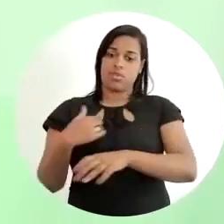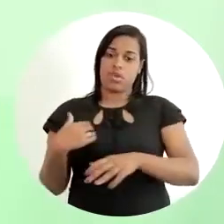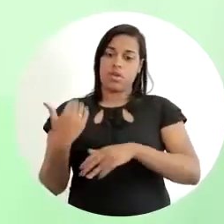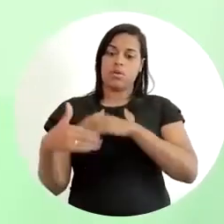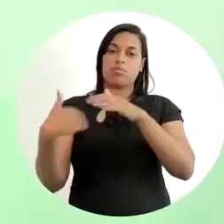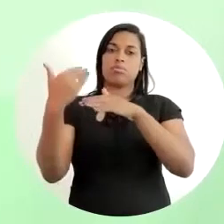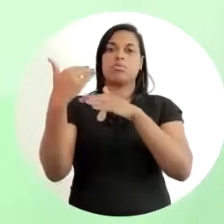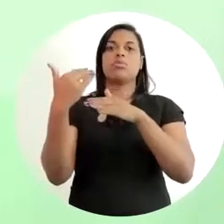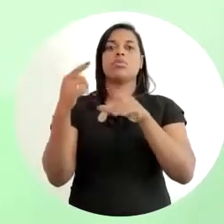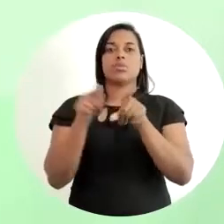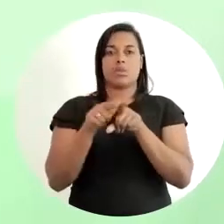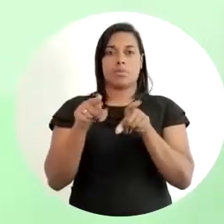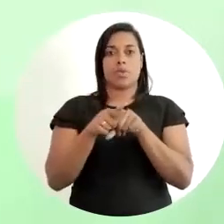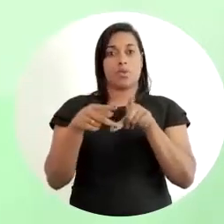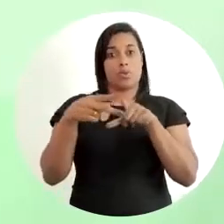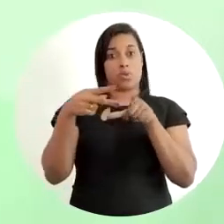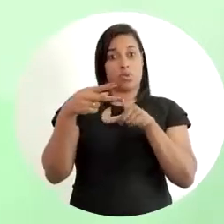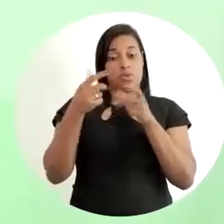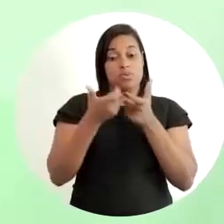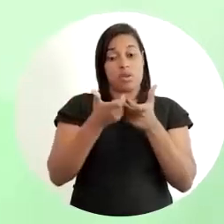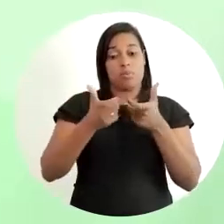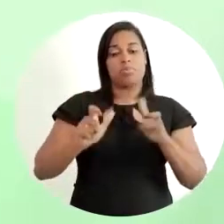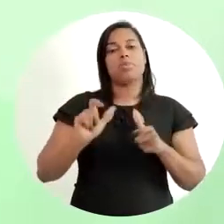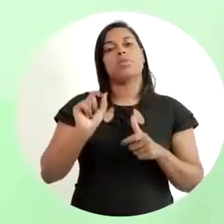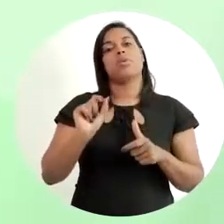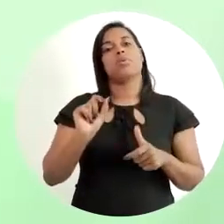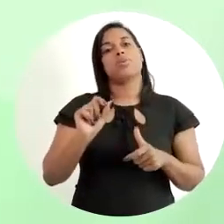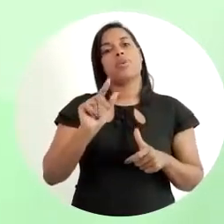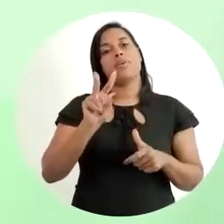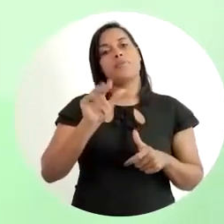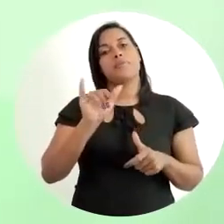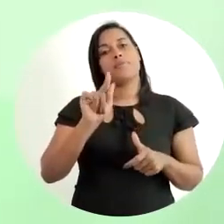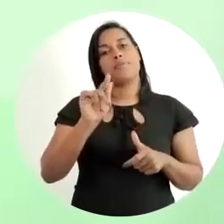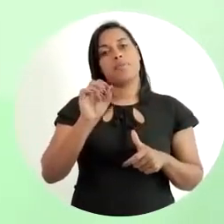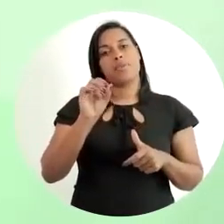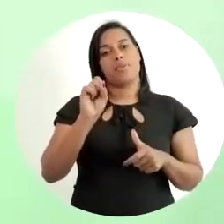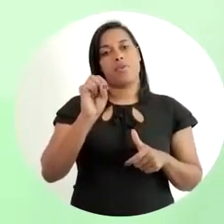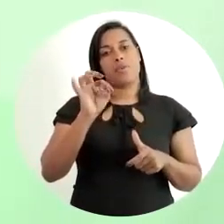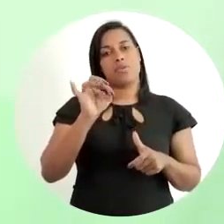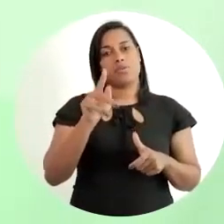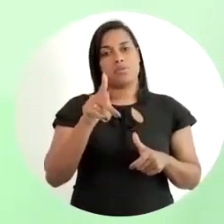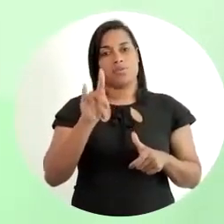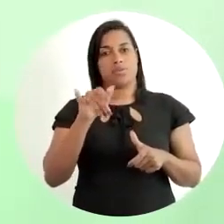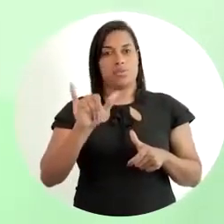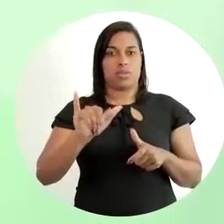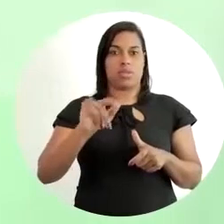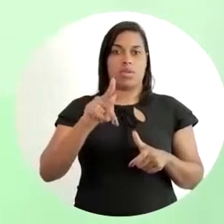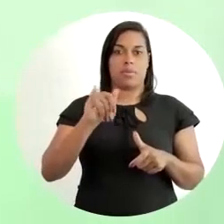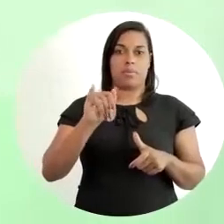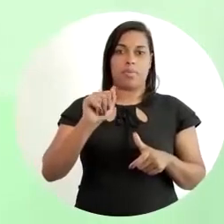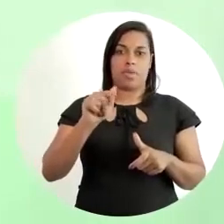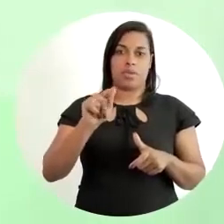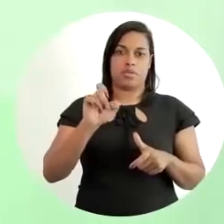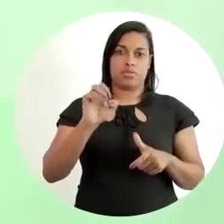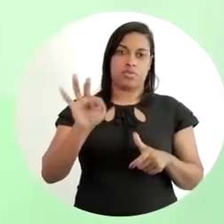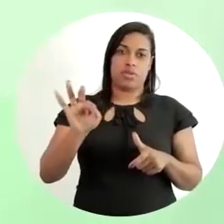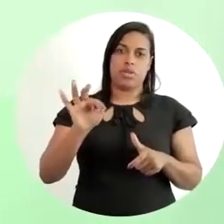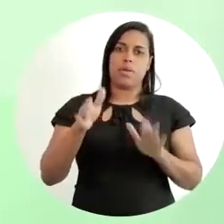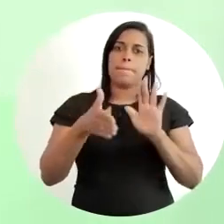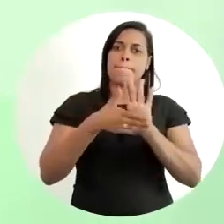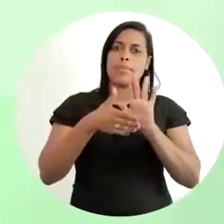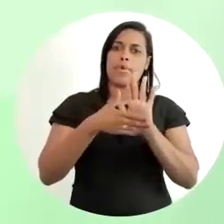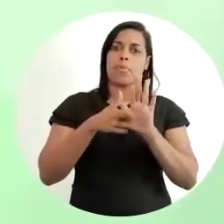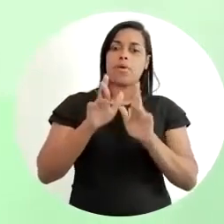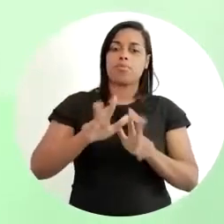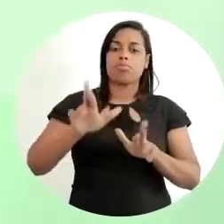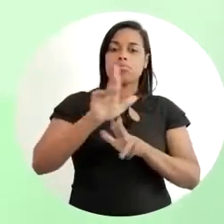pedagogia construtivista, com dois grandes expoentes, que são Vygotsky e Piaget, que propõem uma